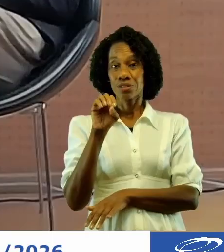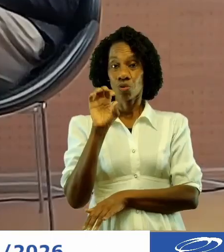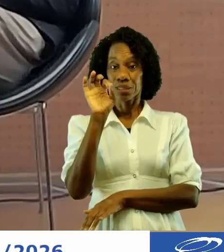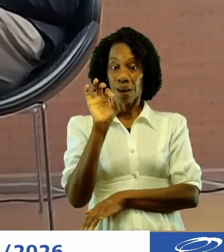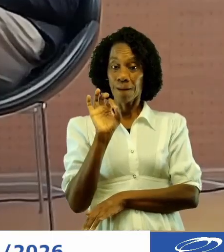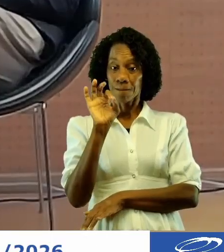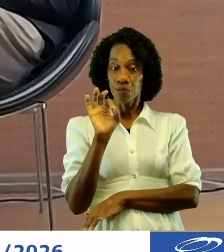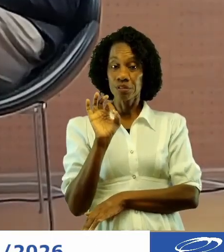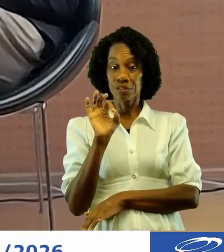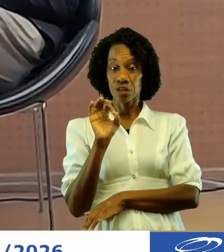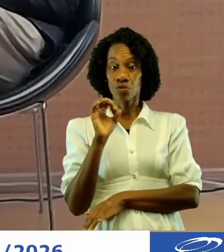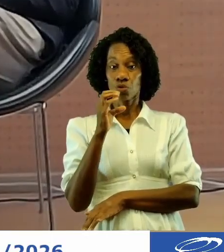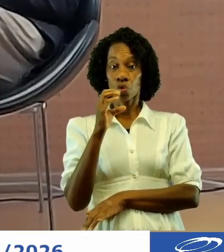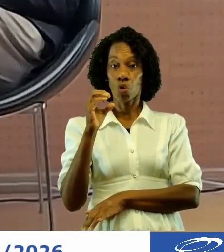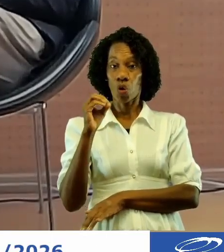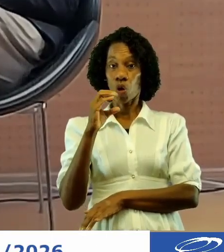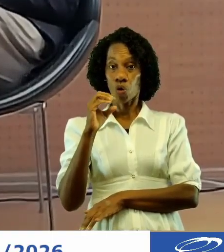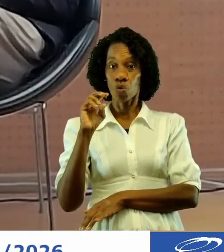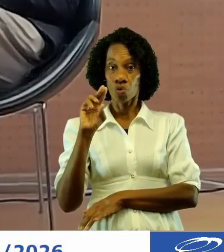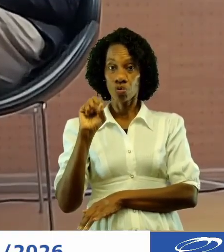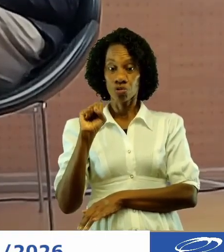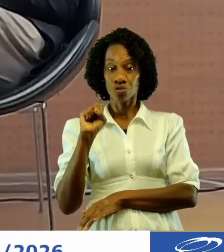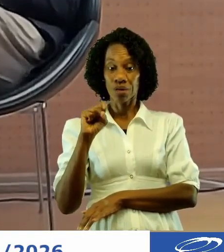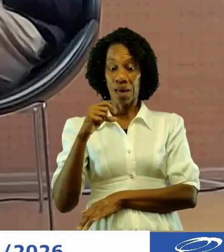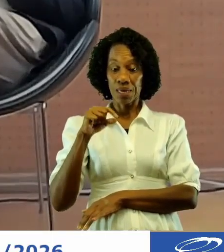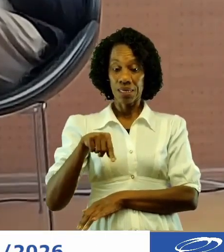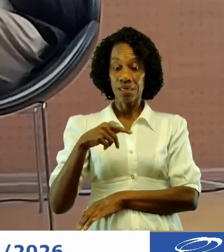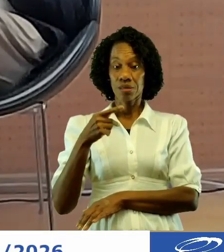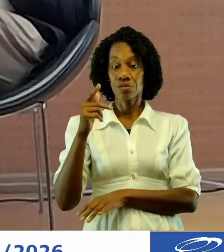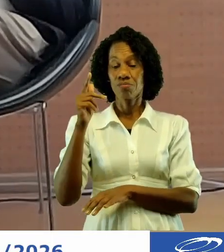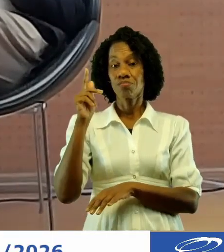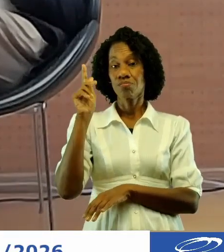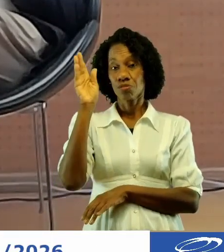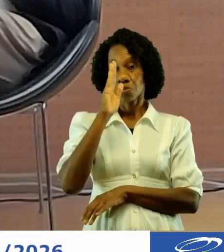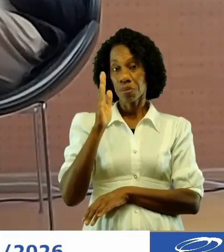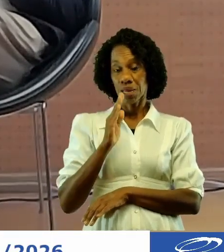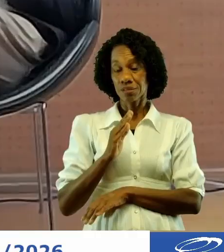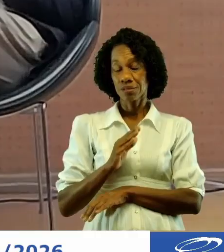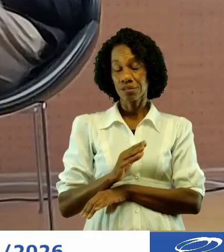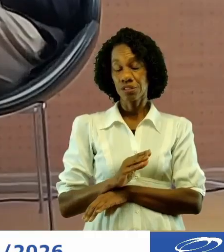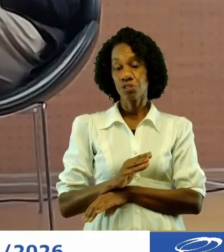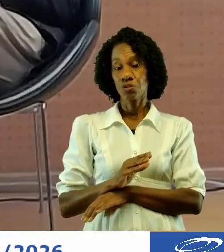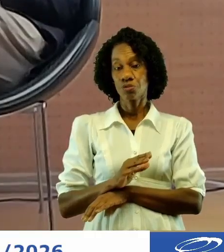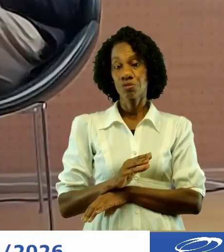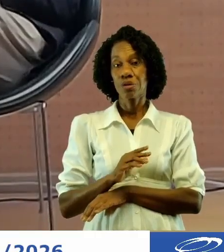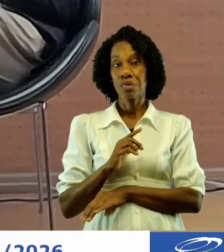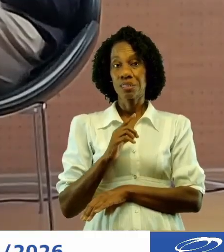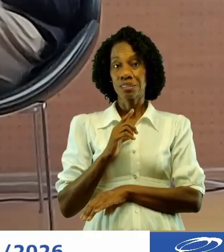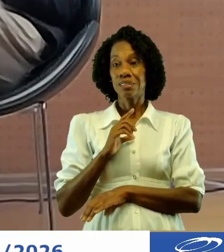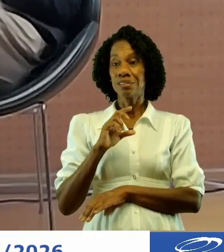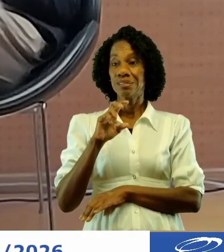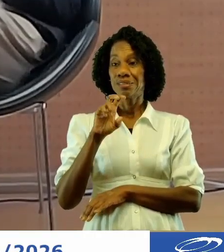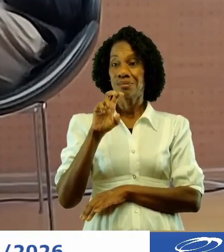dos corpos às quinolonas nesse país, das infecções associadas às fraturas. Isso parece ser uma coisa absurda.